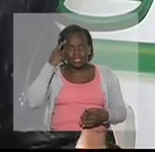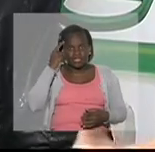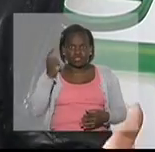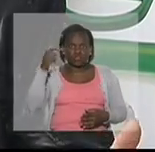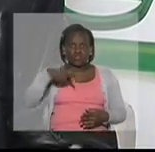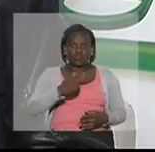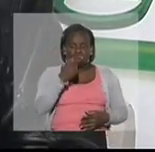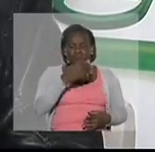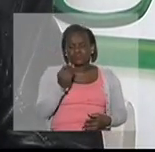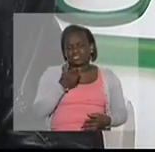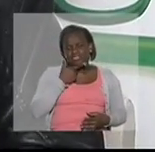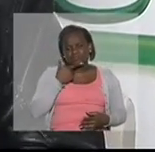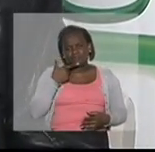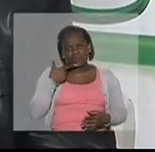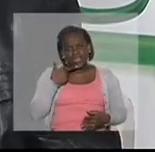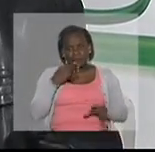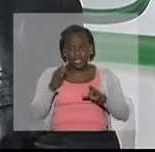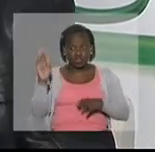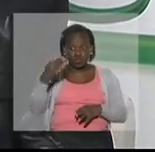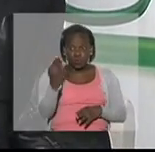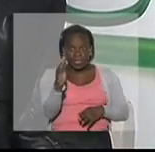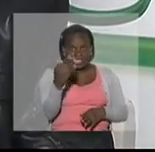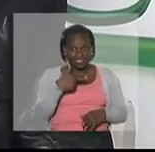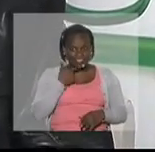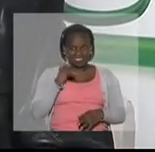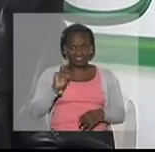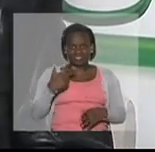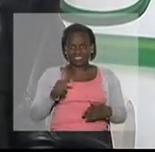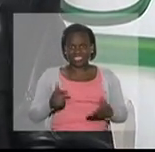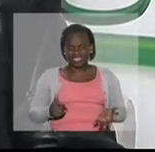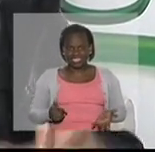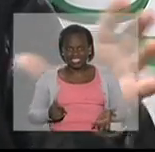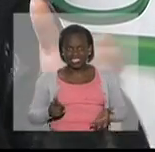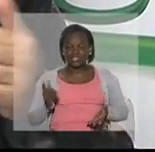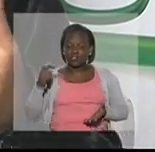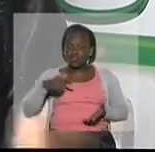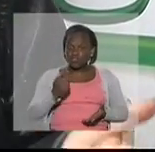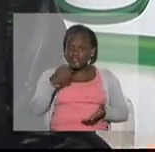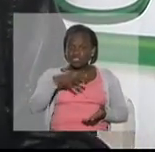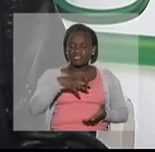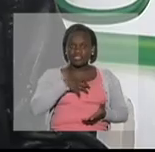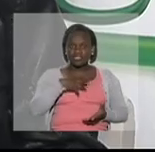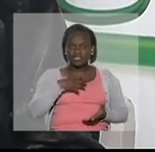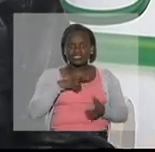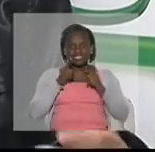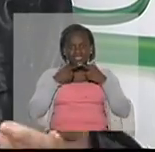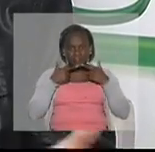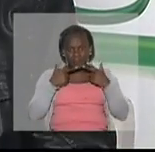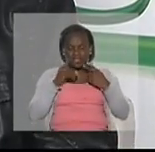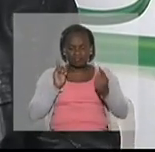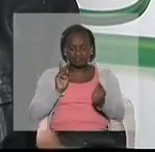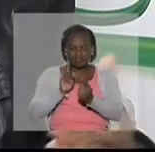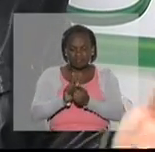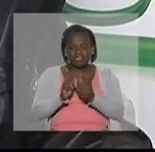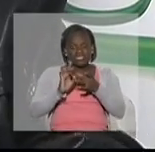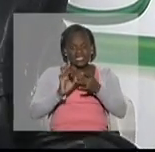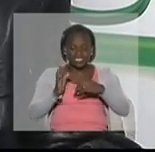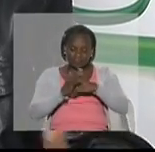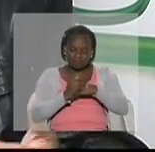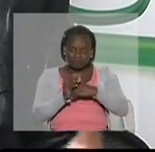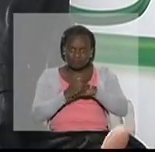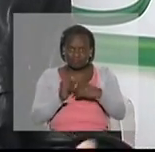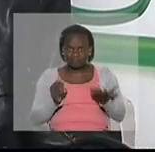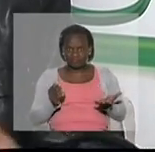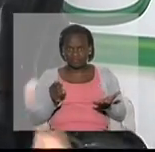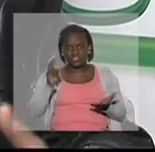acha o golfinho super simpático, não acha o tubarão simpático. Tem Né? razão. E o golfinho deve achar a gente simpático também, porque eles se aproximam, deixam a gente